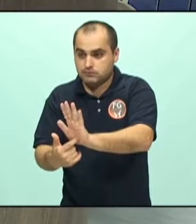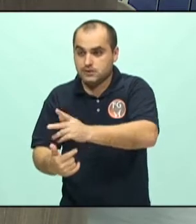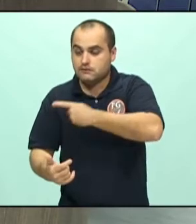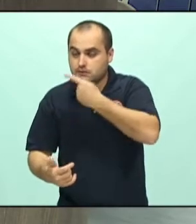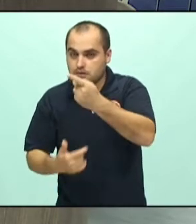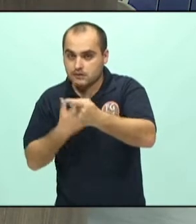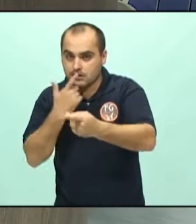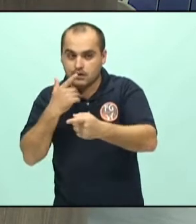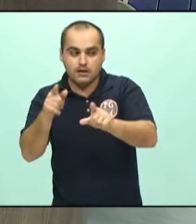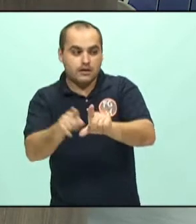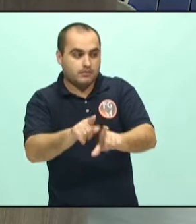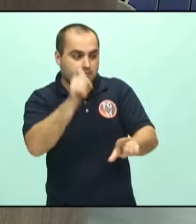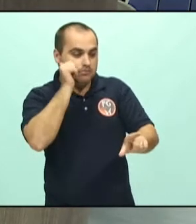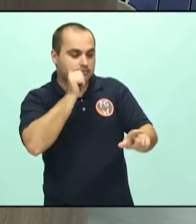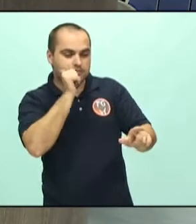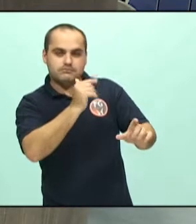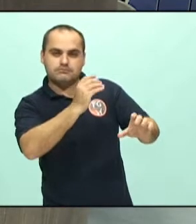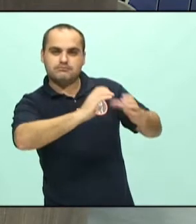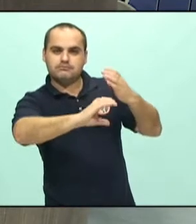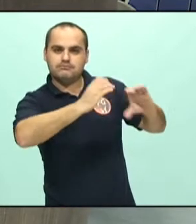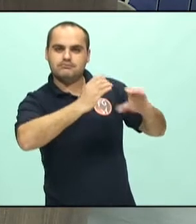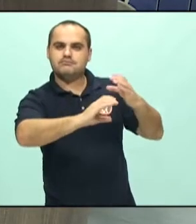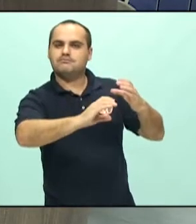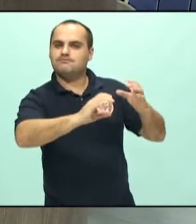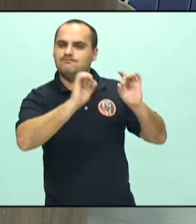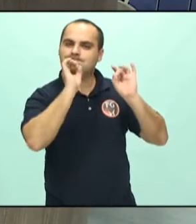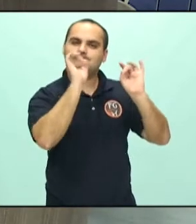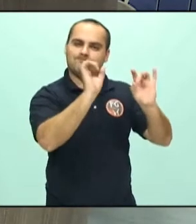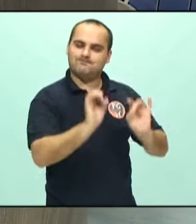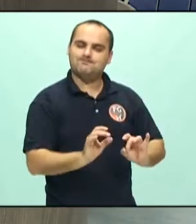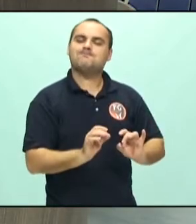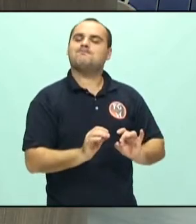o canto das meninas trouxe para aquele momento. E